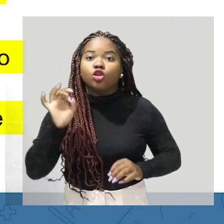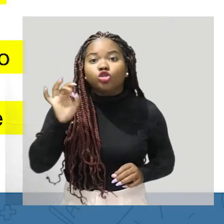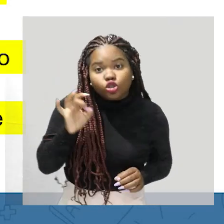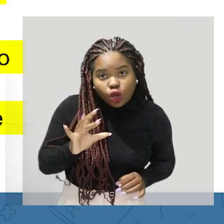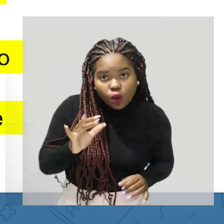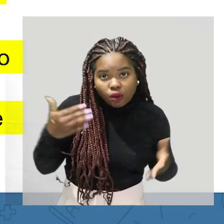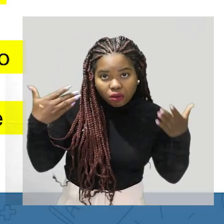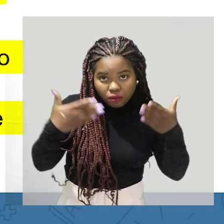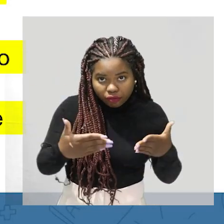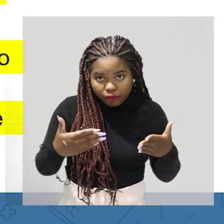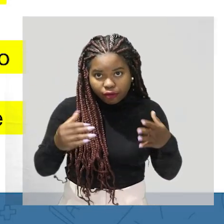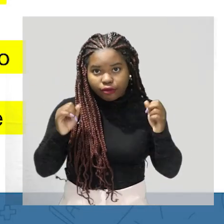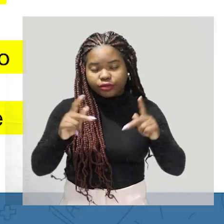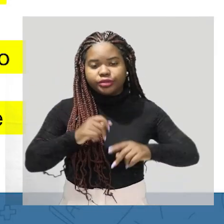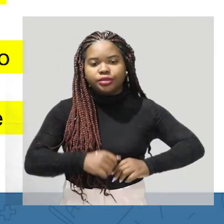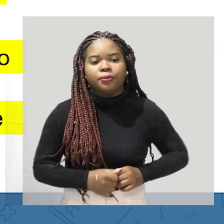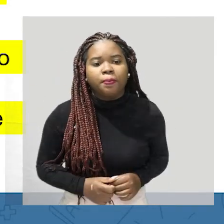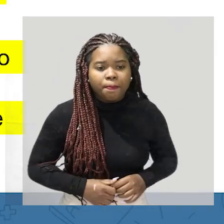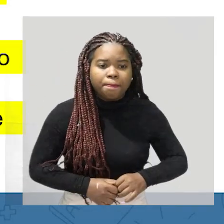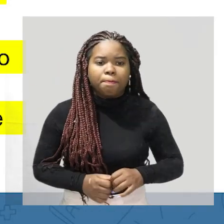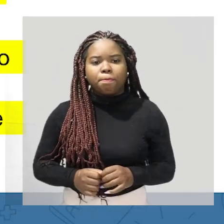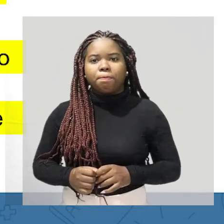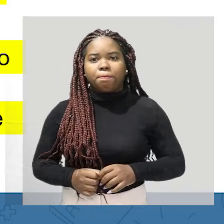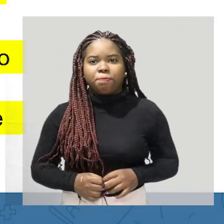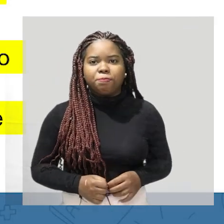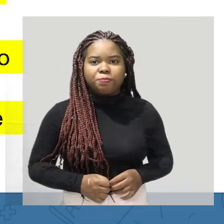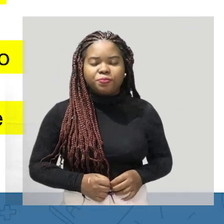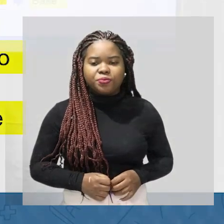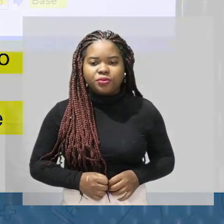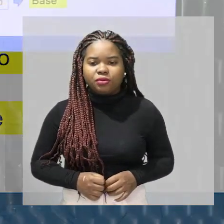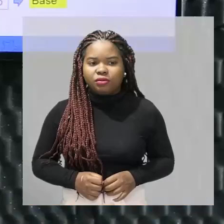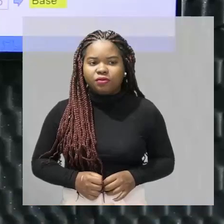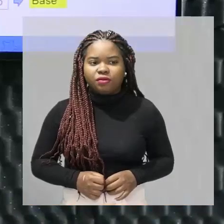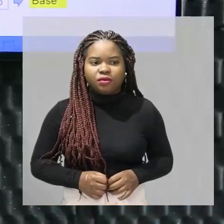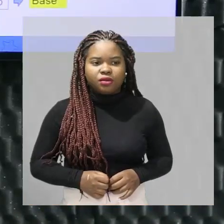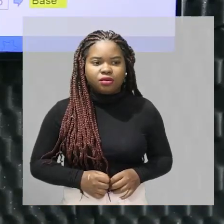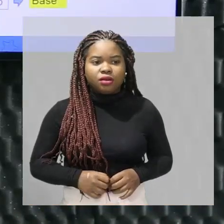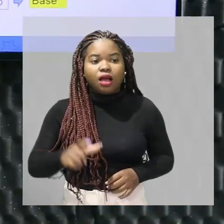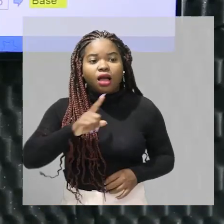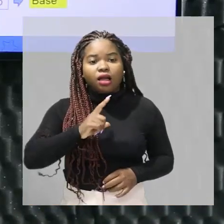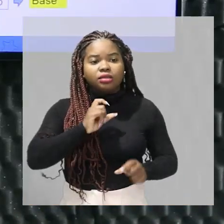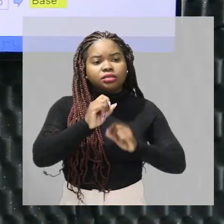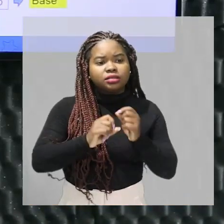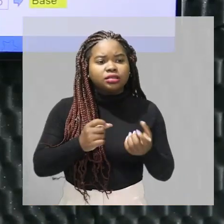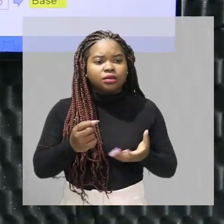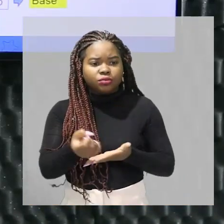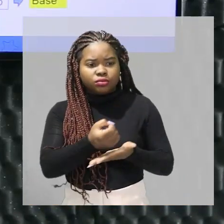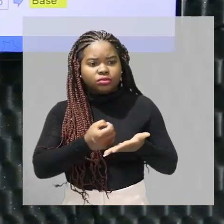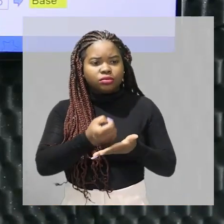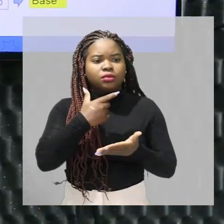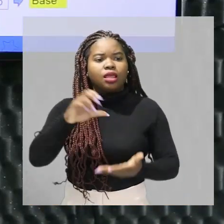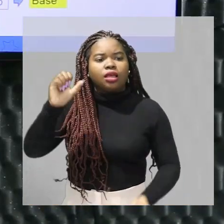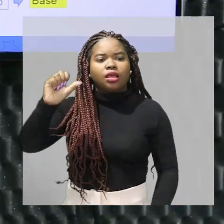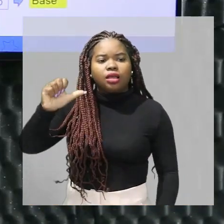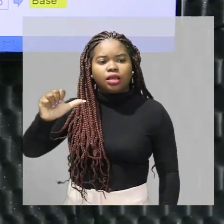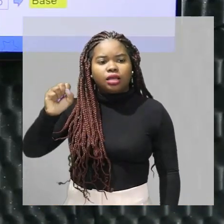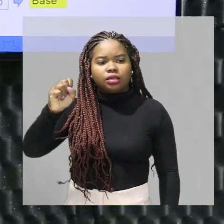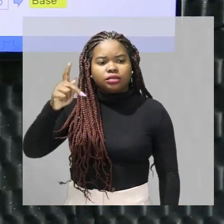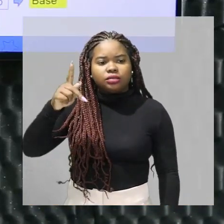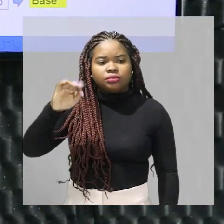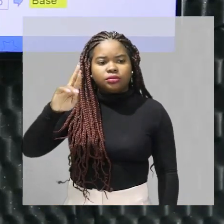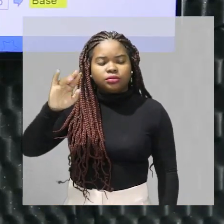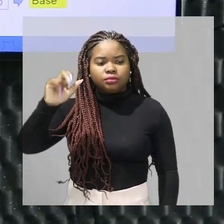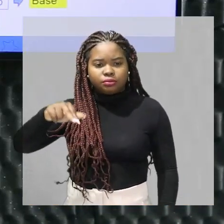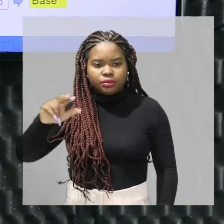as características químicas dessas substâncias. Então, a aspirina libera H+ em